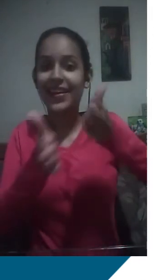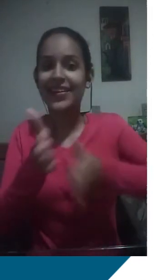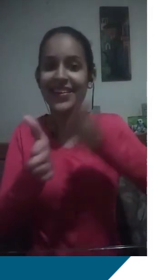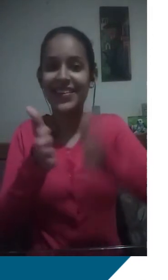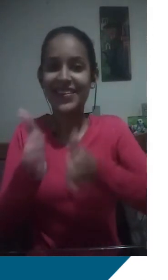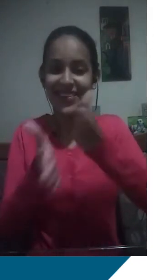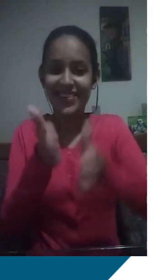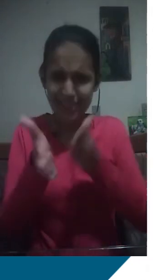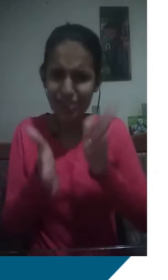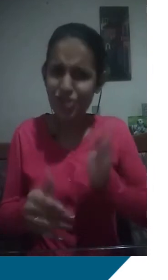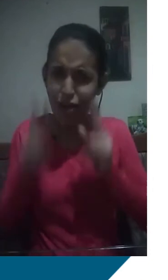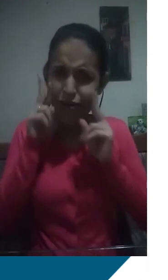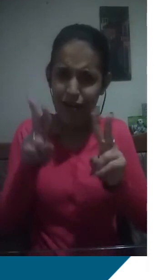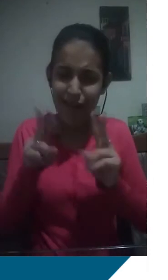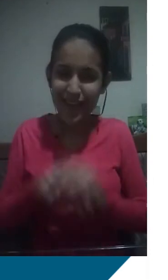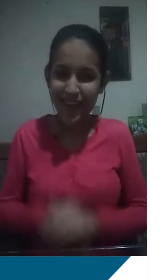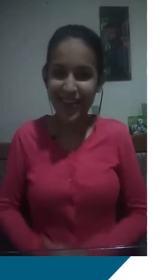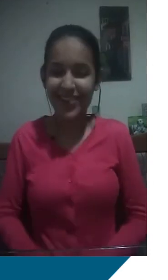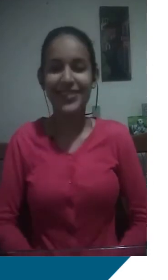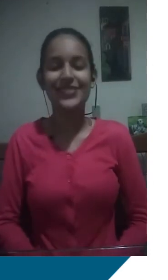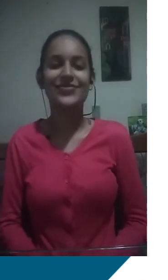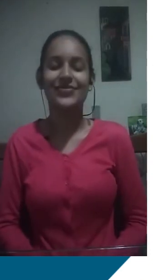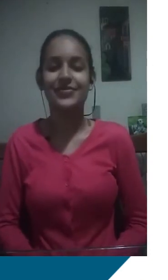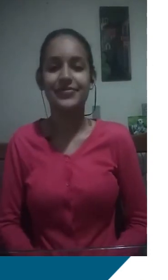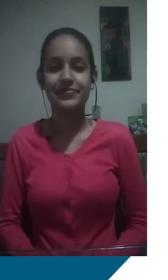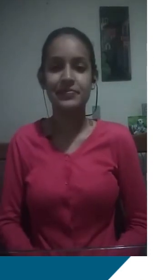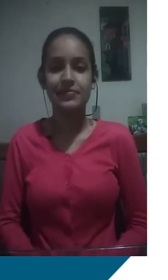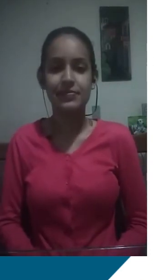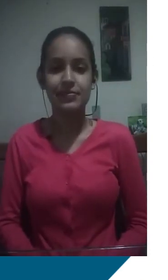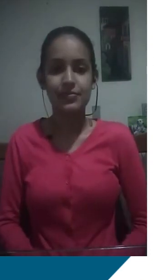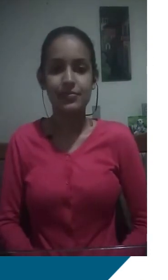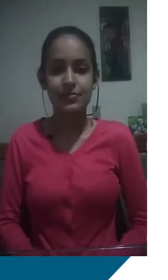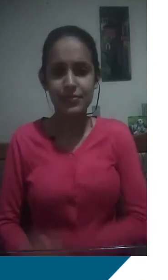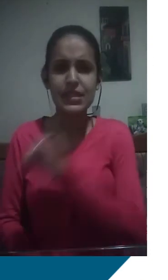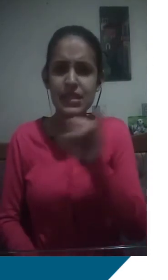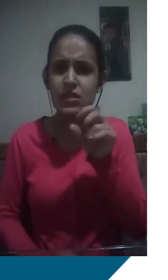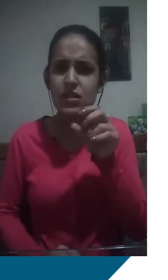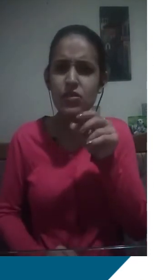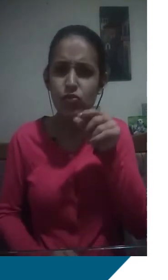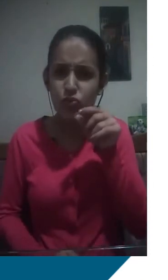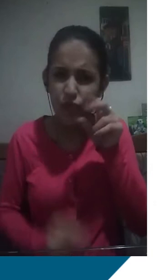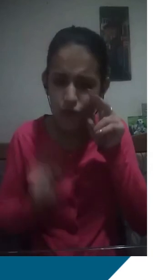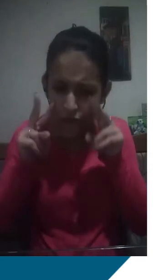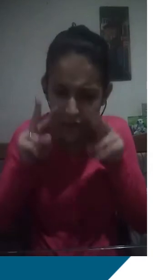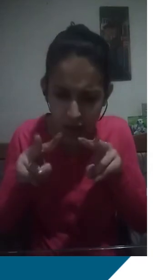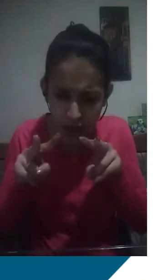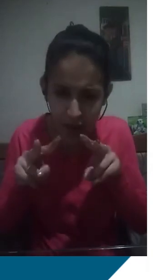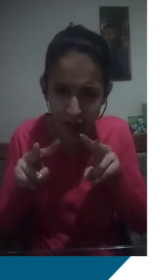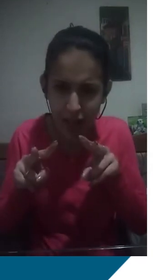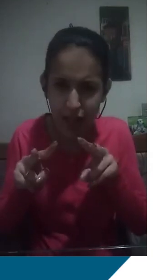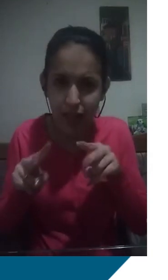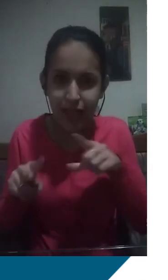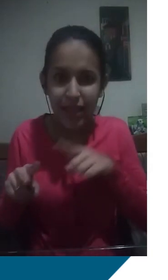perdidos, chumbados no chão. Se você observar bem nesses trilhos, a junção entre dois trilhos tem um